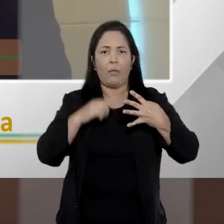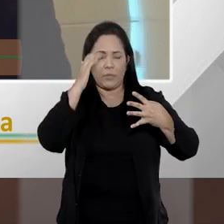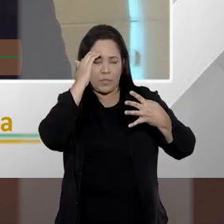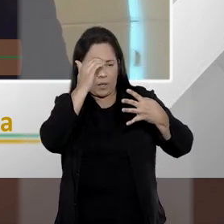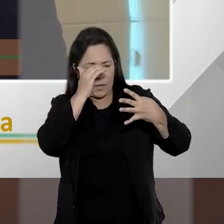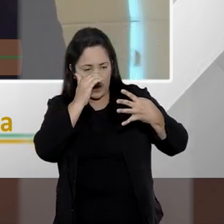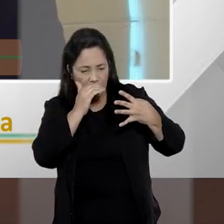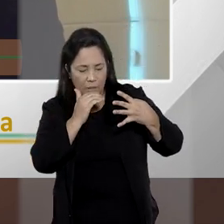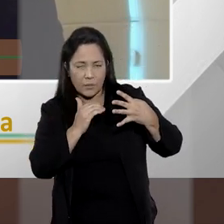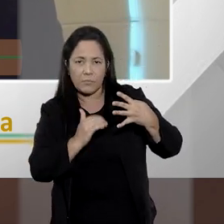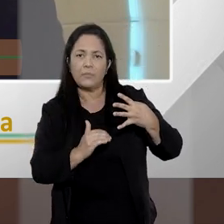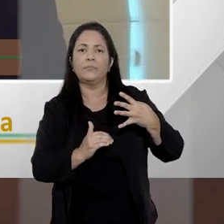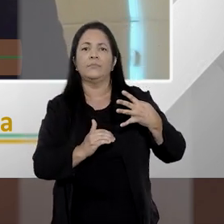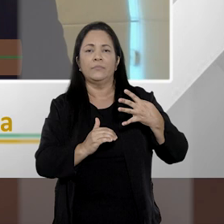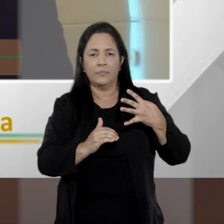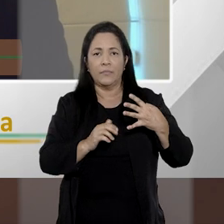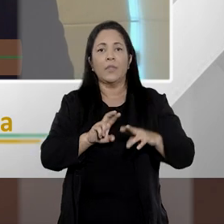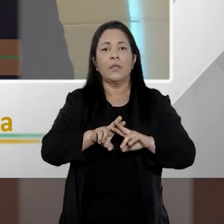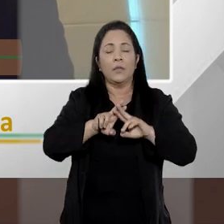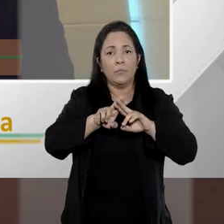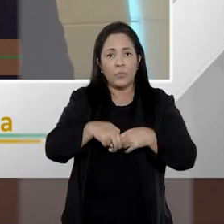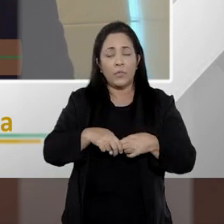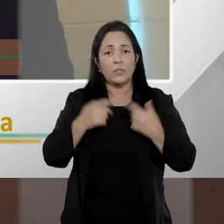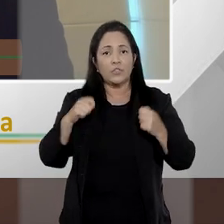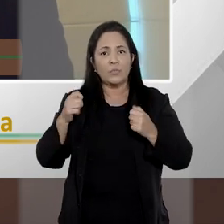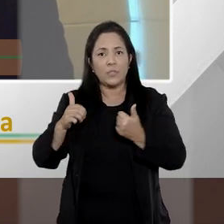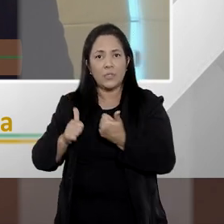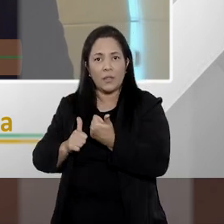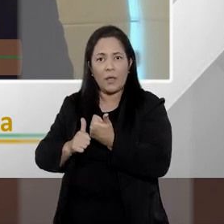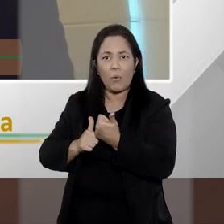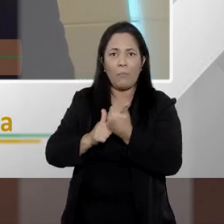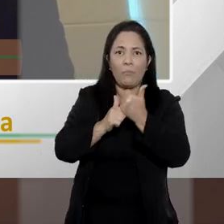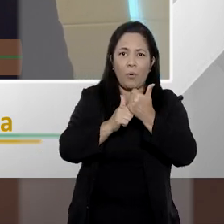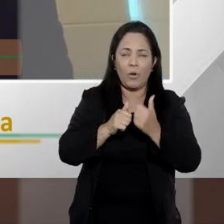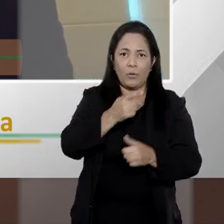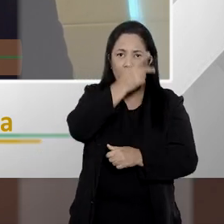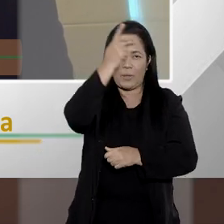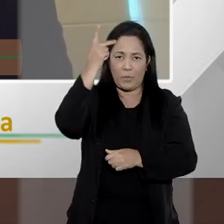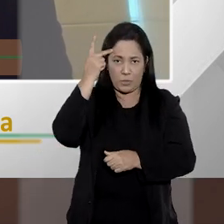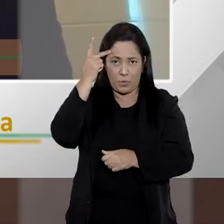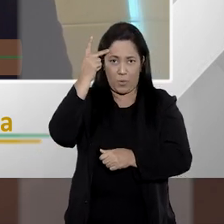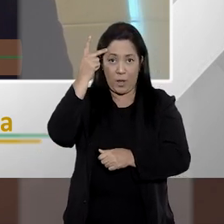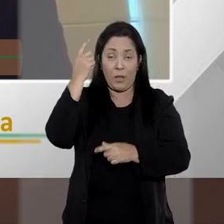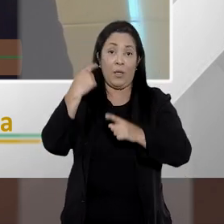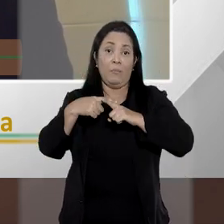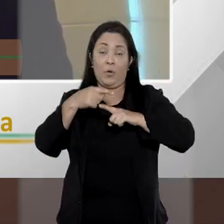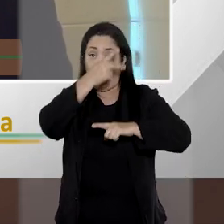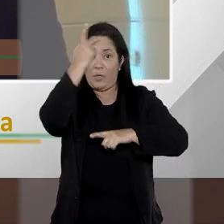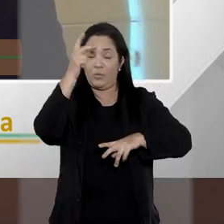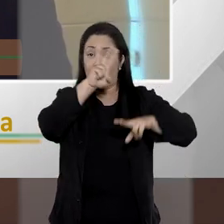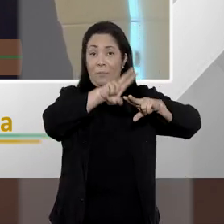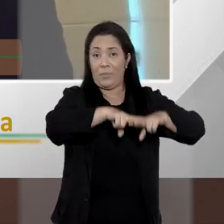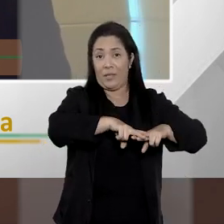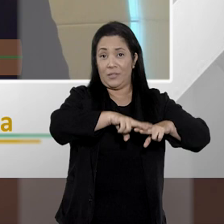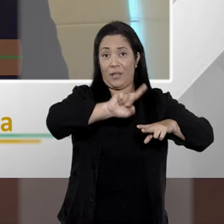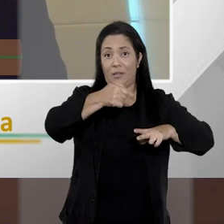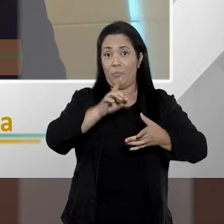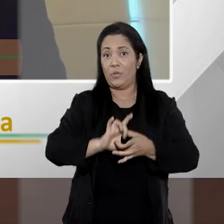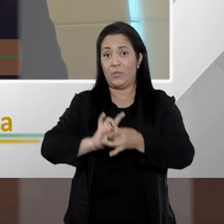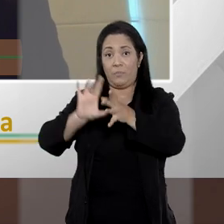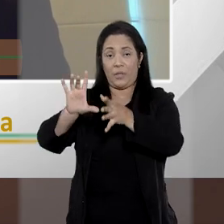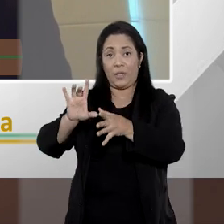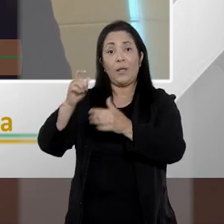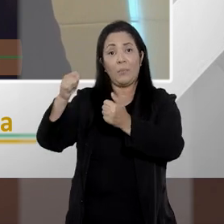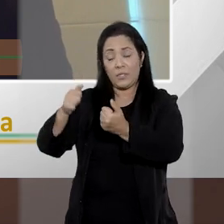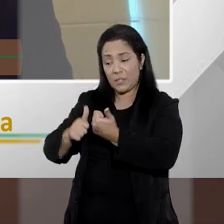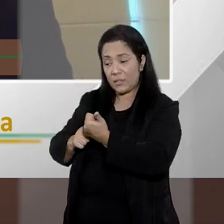gente forneça elementos hábeis para que essa pessoa efetivamente saia do cárcere e não retorne, institutos como a remissão